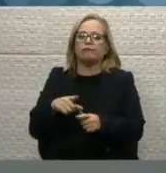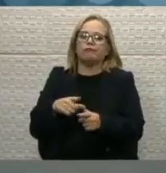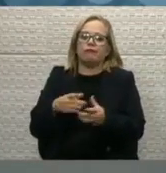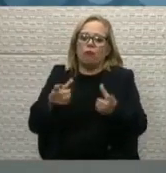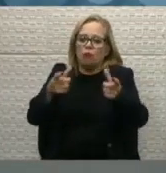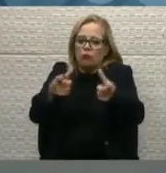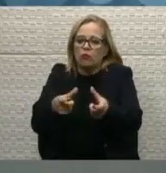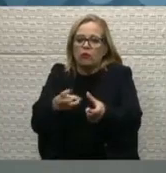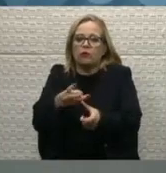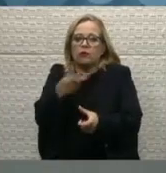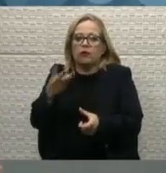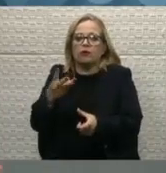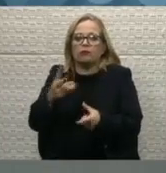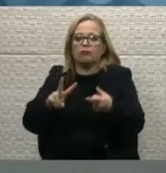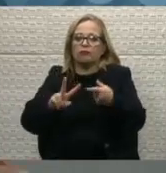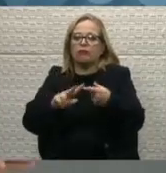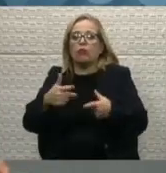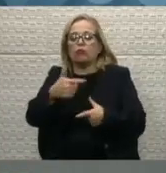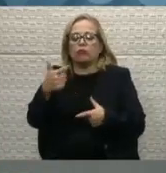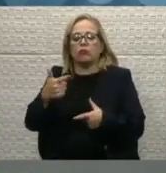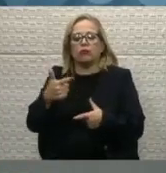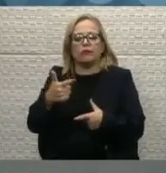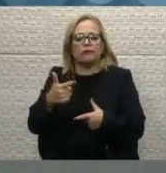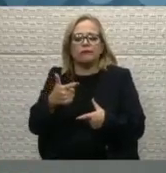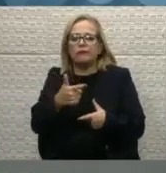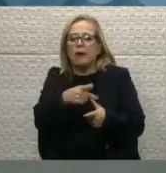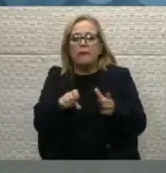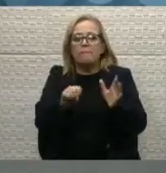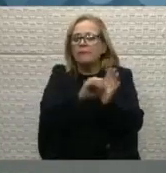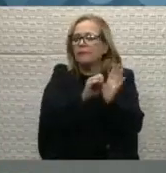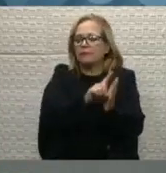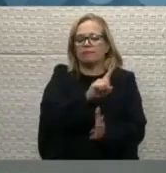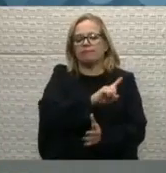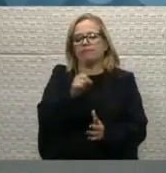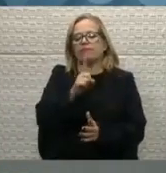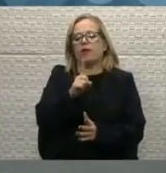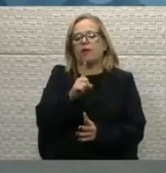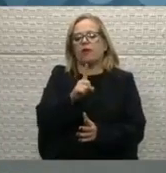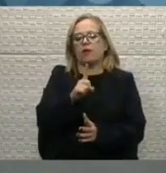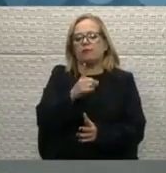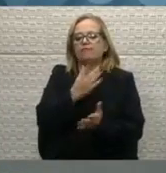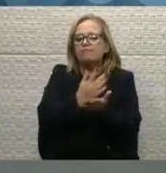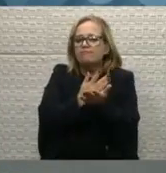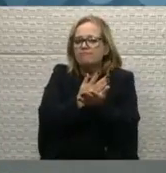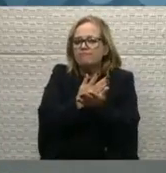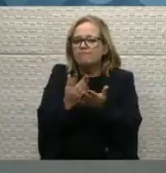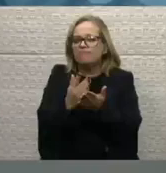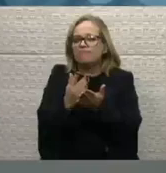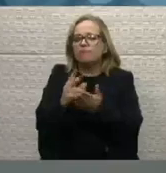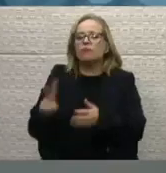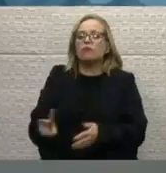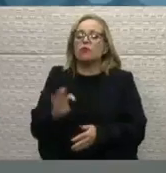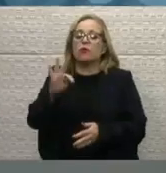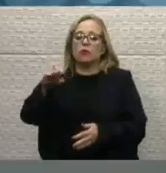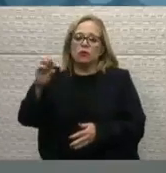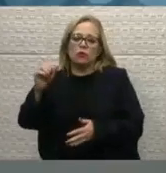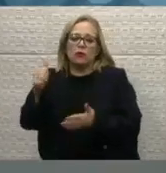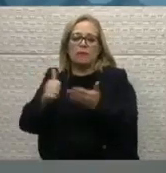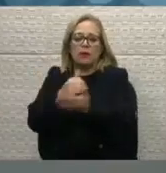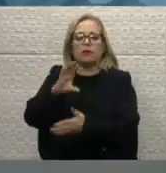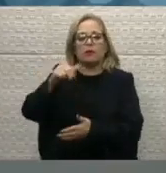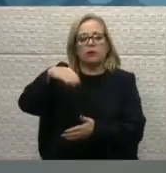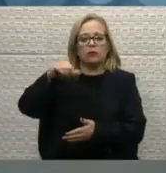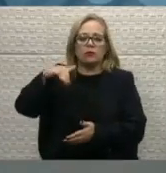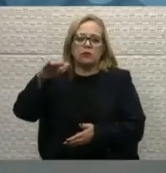por 2. Então, ela já não deriva da matriz identidade. Ela deriva dos vetores da base